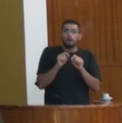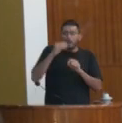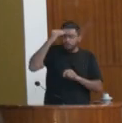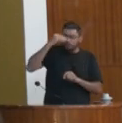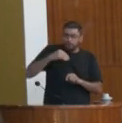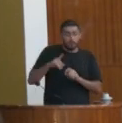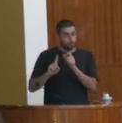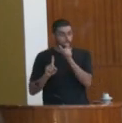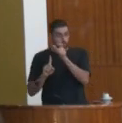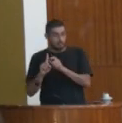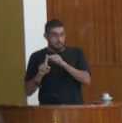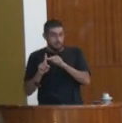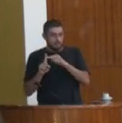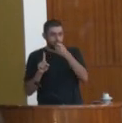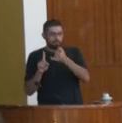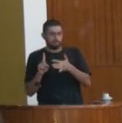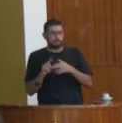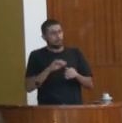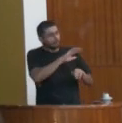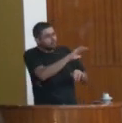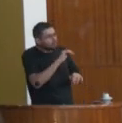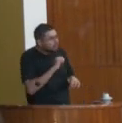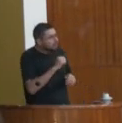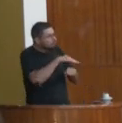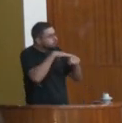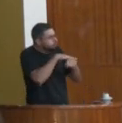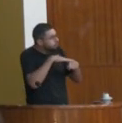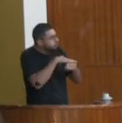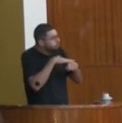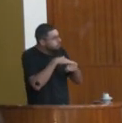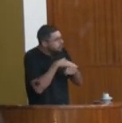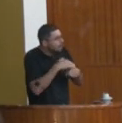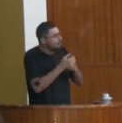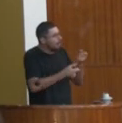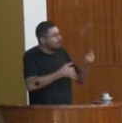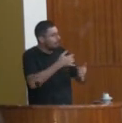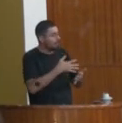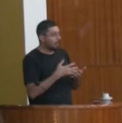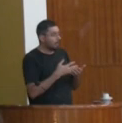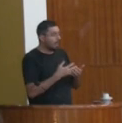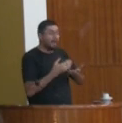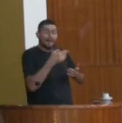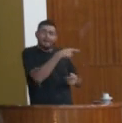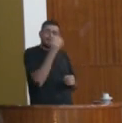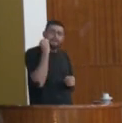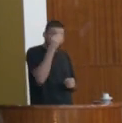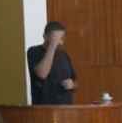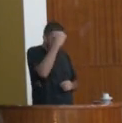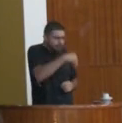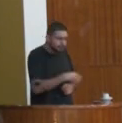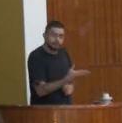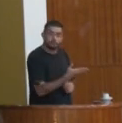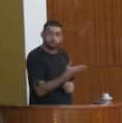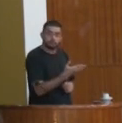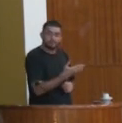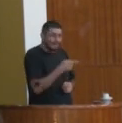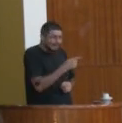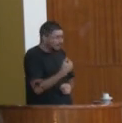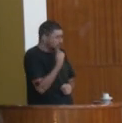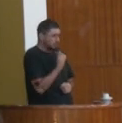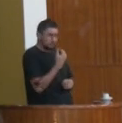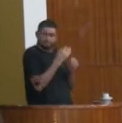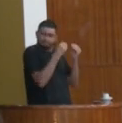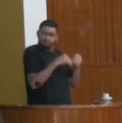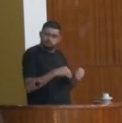Ela não quis desistir. Então, o que a gente fez? A gente chamou a mãe dela para tentar convencer a mãe dela,